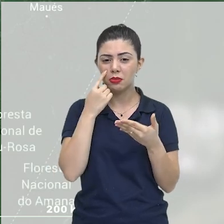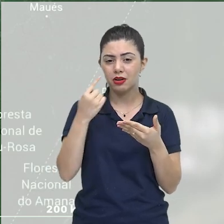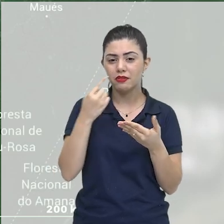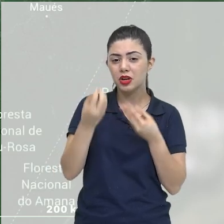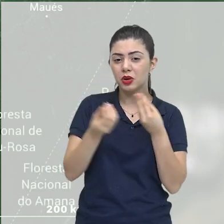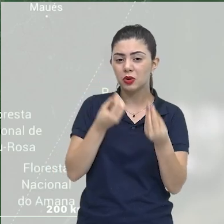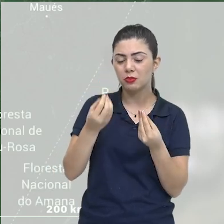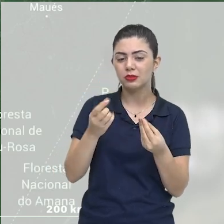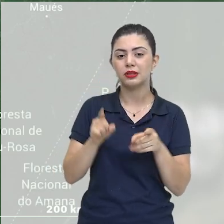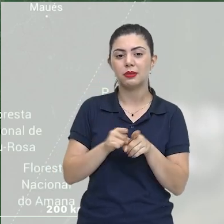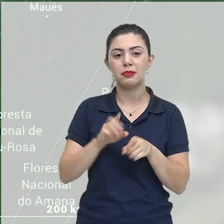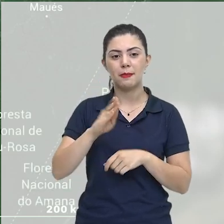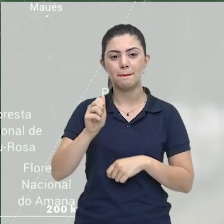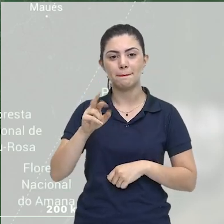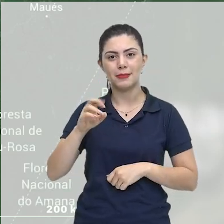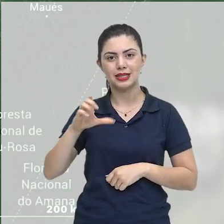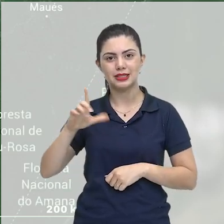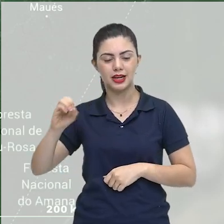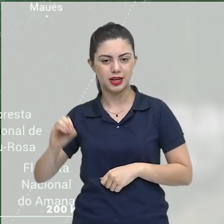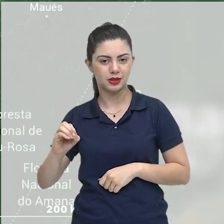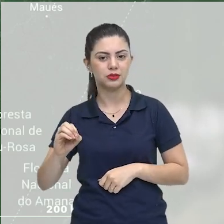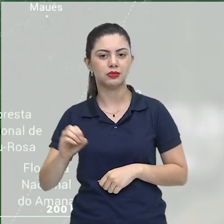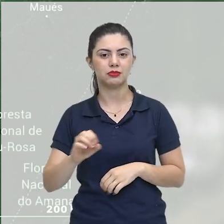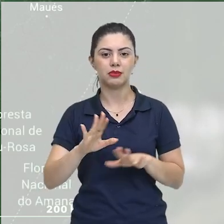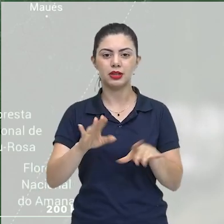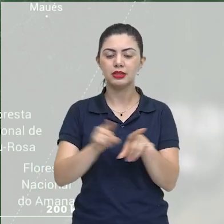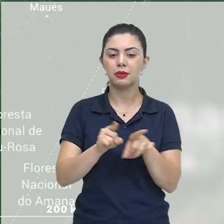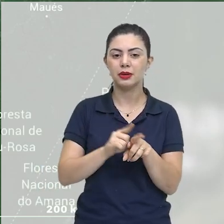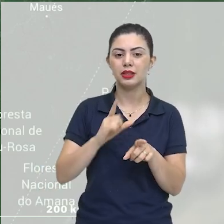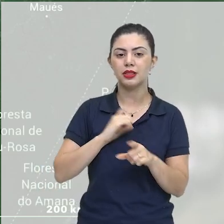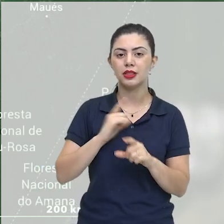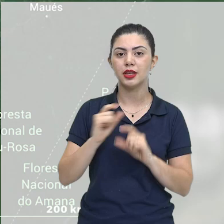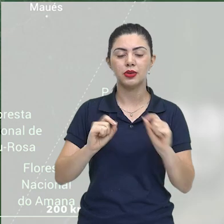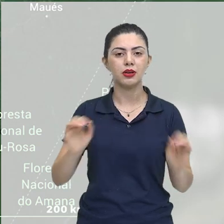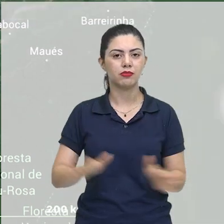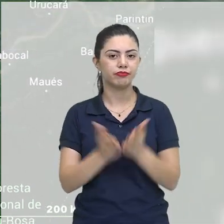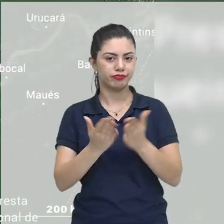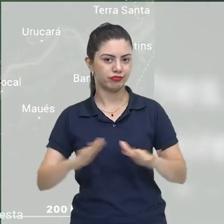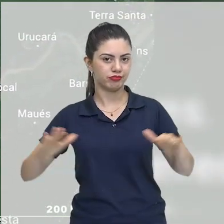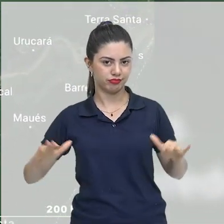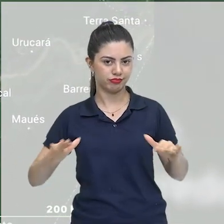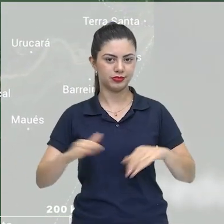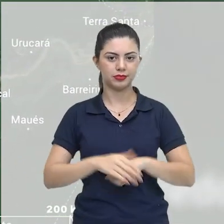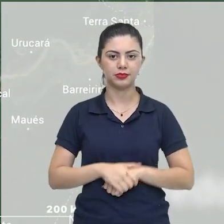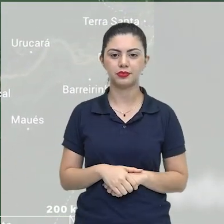fica. Ó, Barcelos também já apareceu aqui também. Mais acima vamos encontrar São Gabriel da Cachoeira.